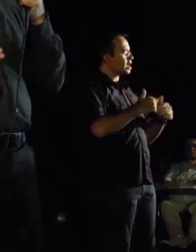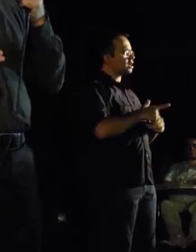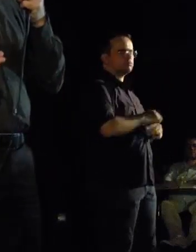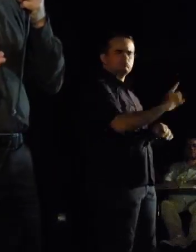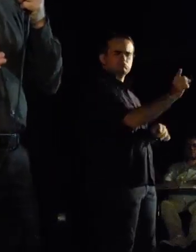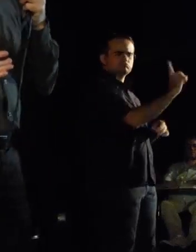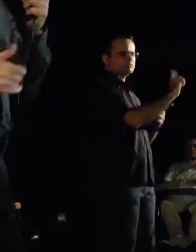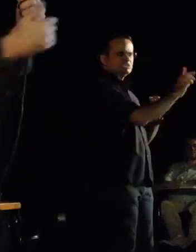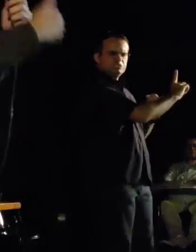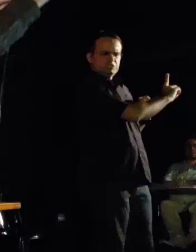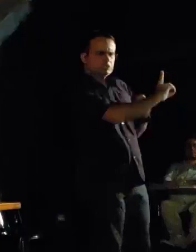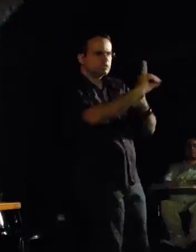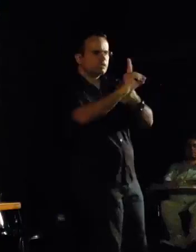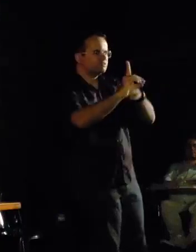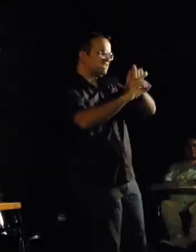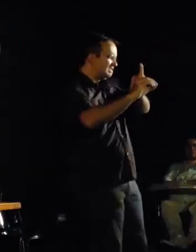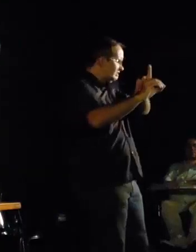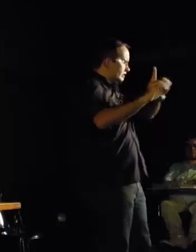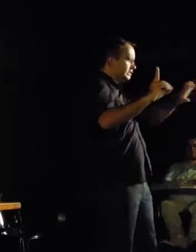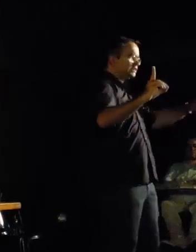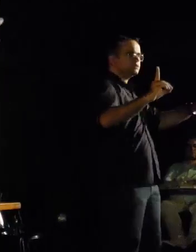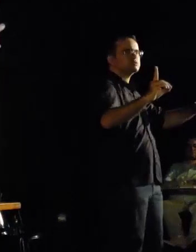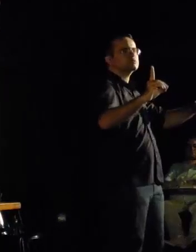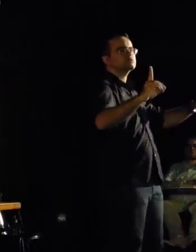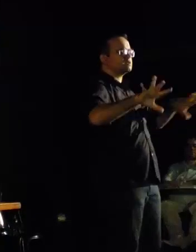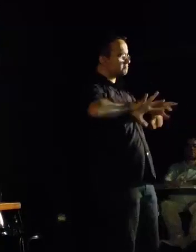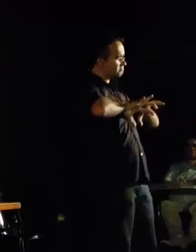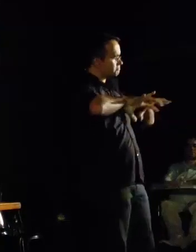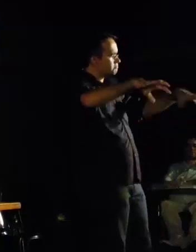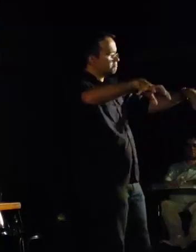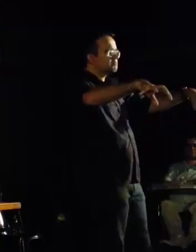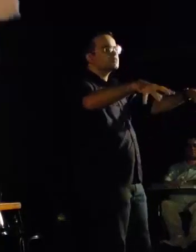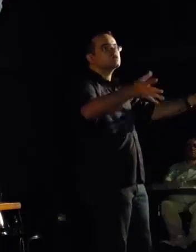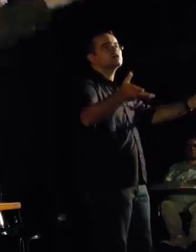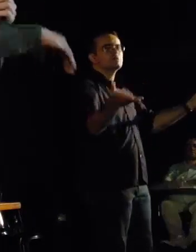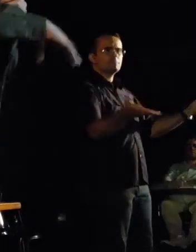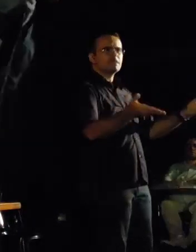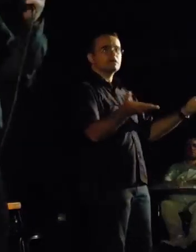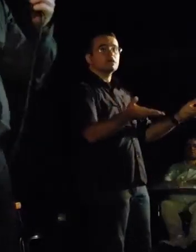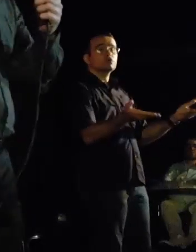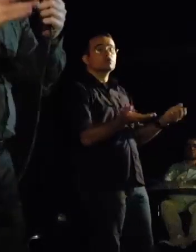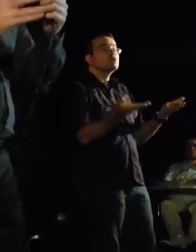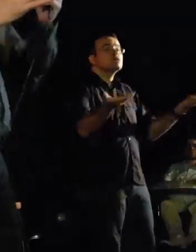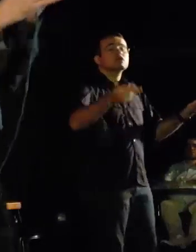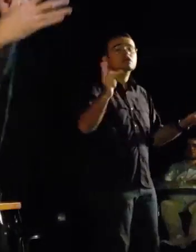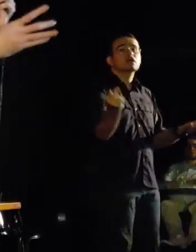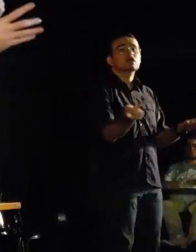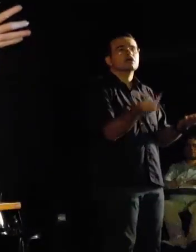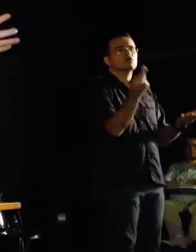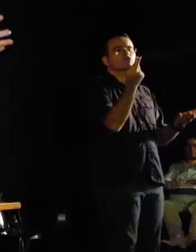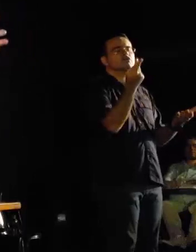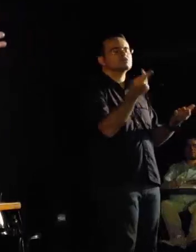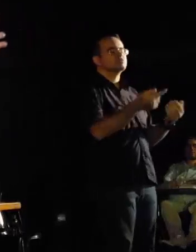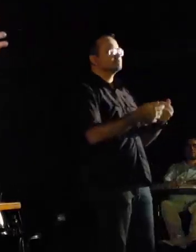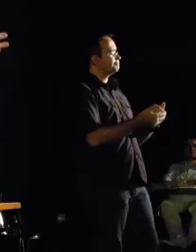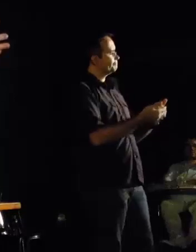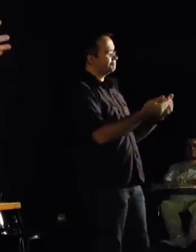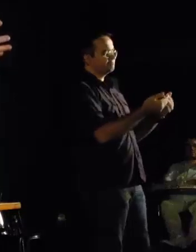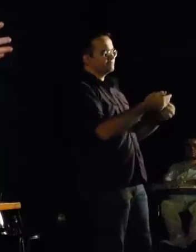posições. E ao radicalizar suas posições, certo? Abre-se um novo horizonte